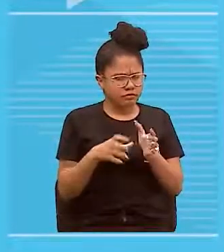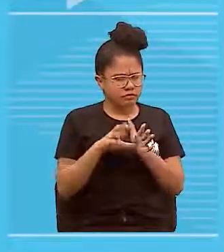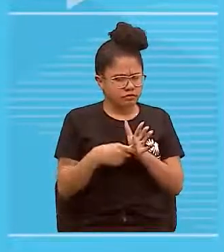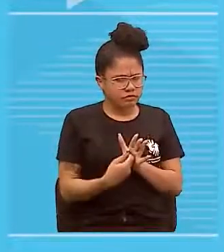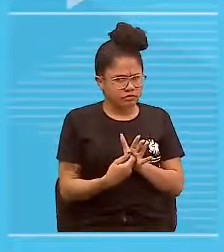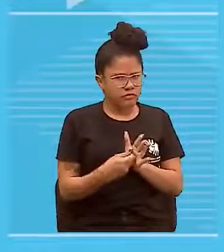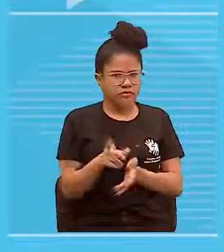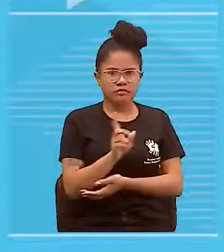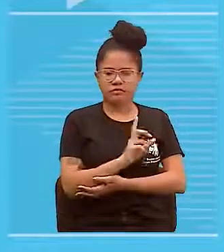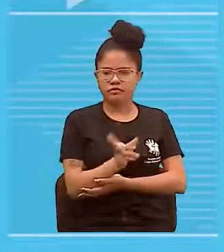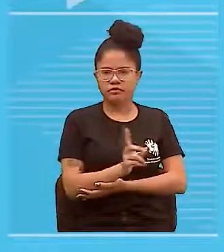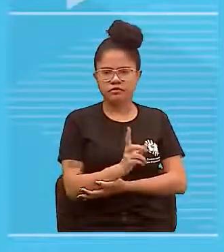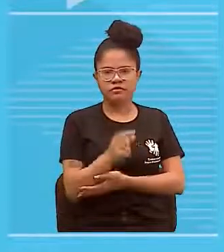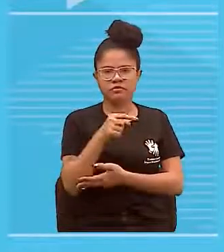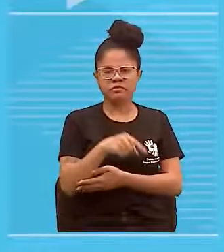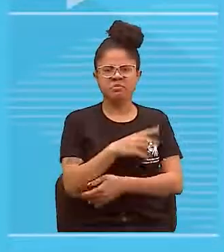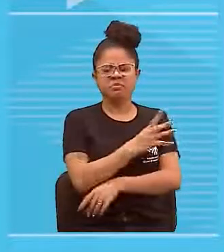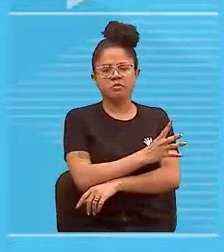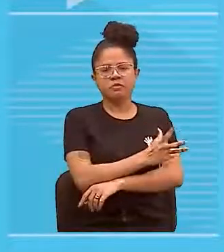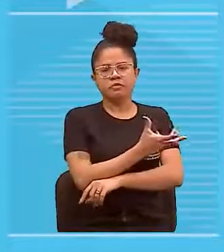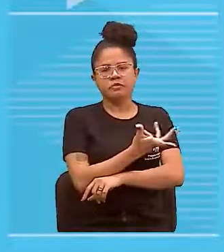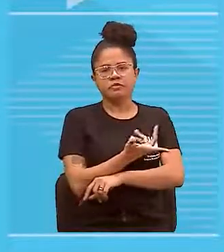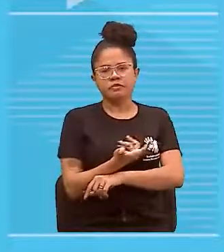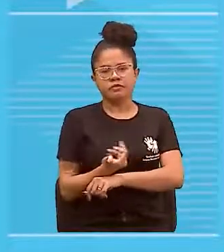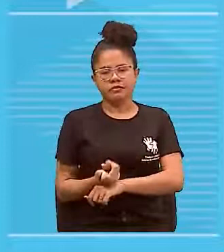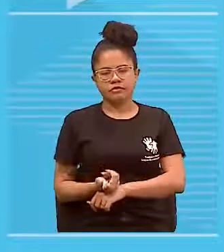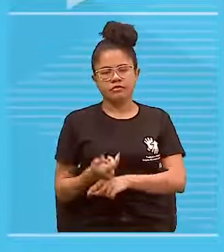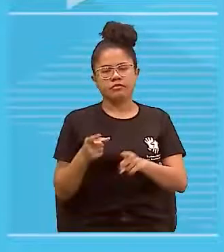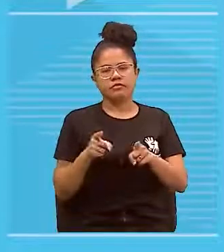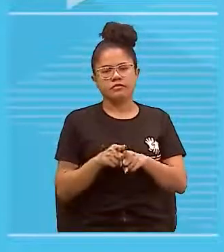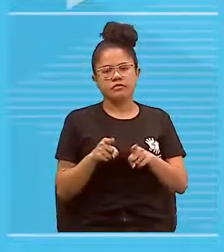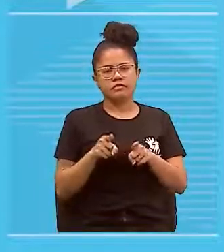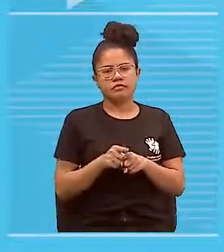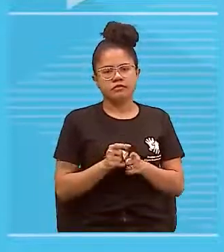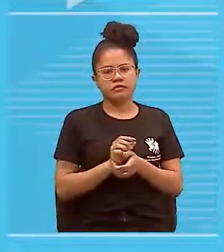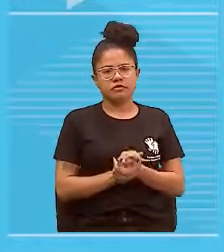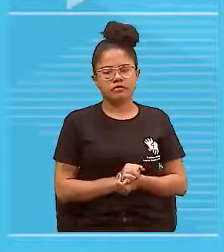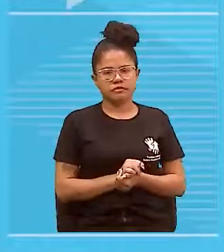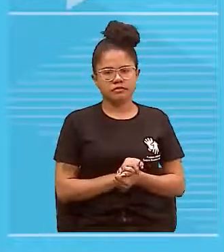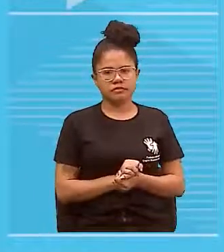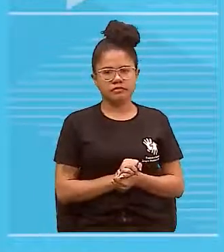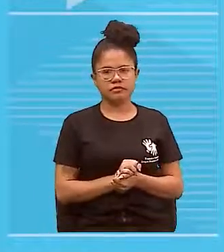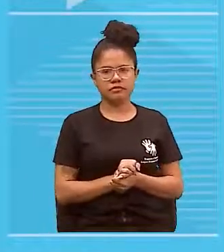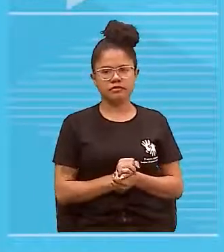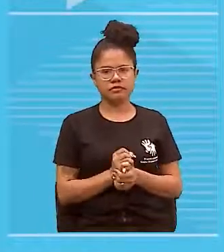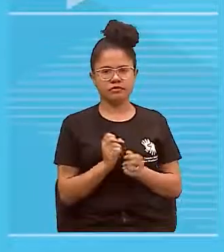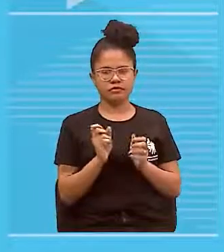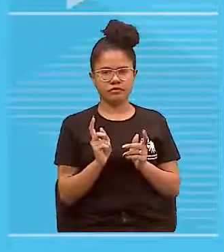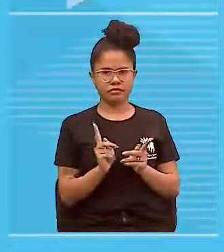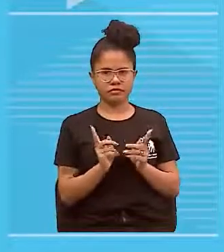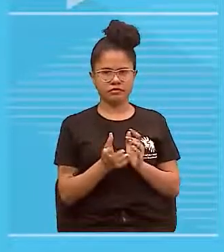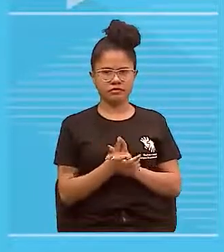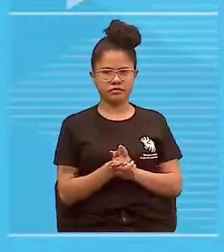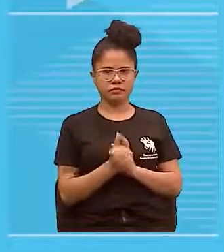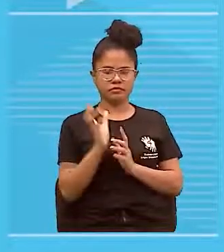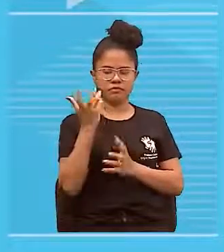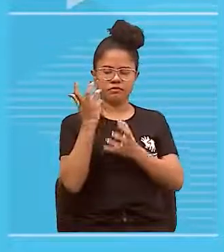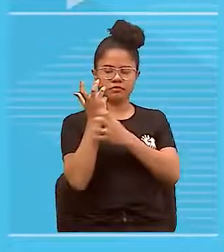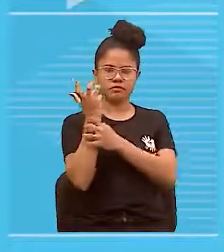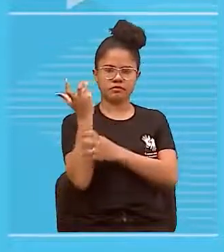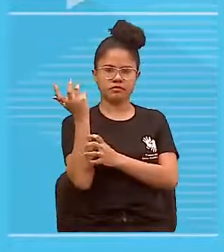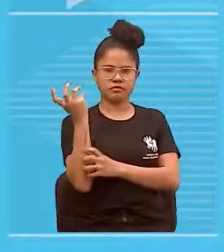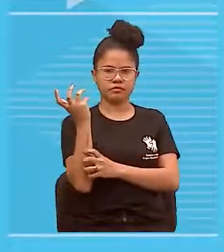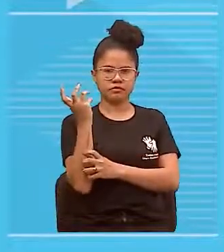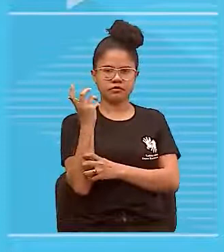encontrar aqui, na Caatinga, em algumas partes do Cerrado. Né? Então, o hábitat é onde eu encontro